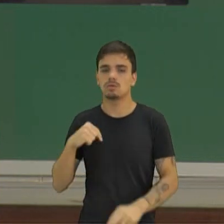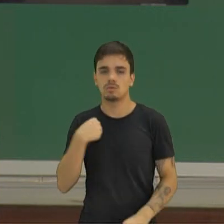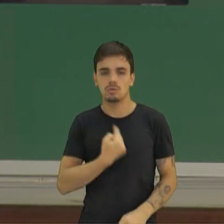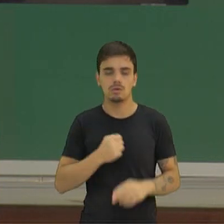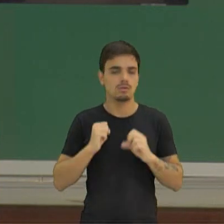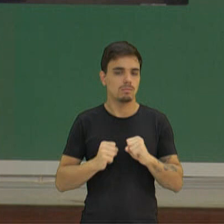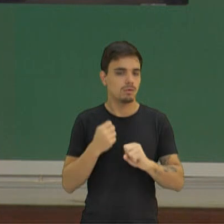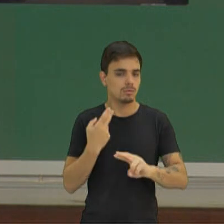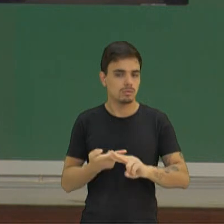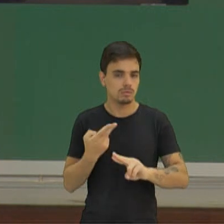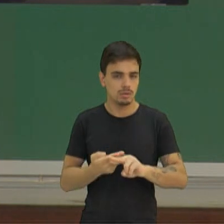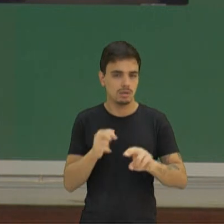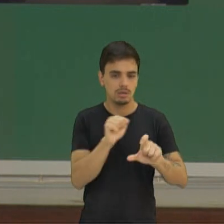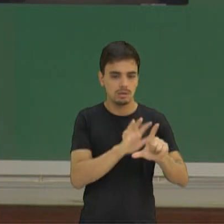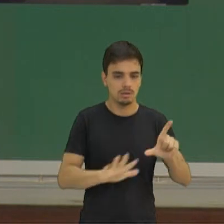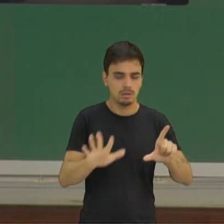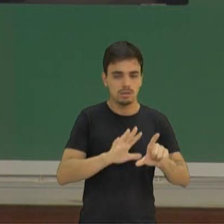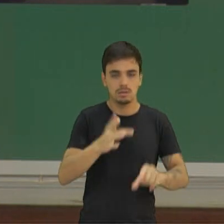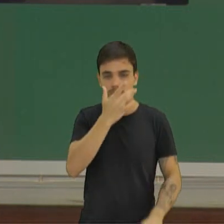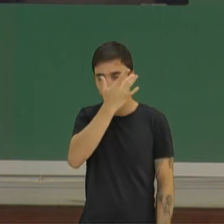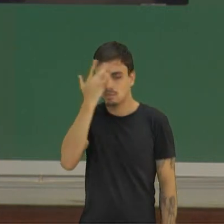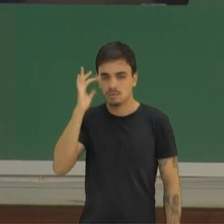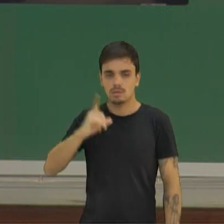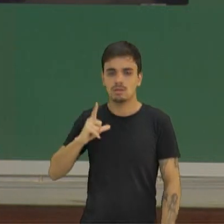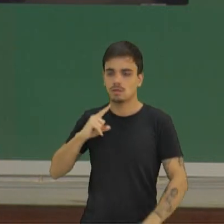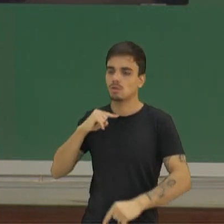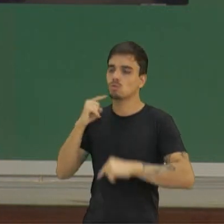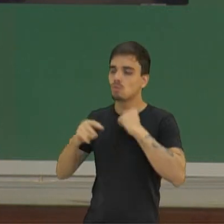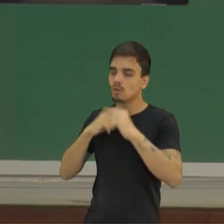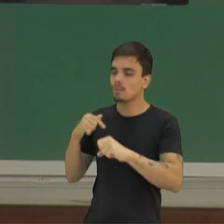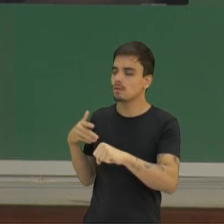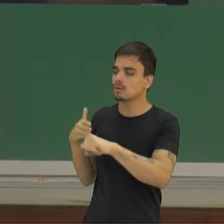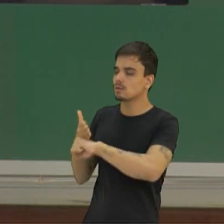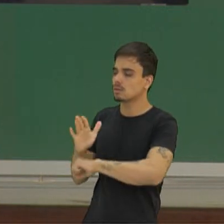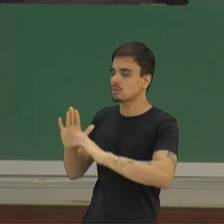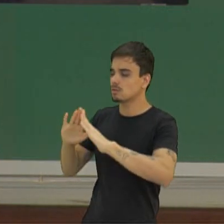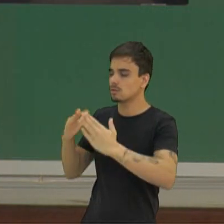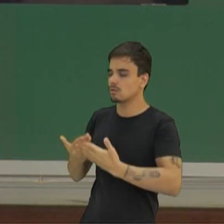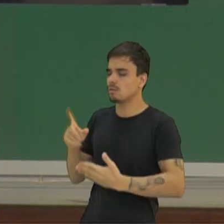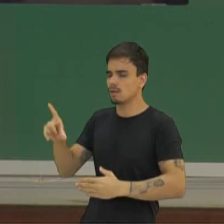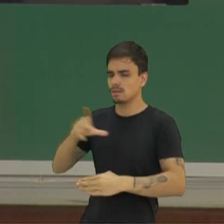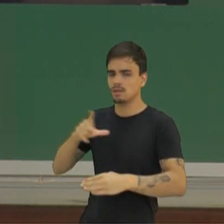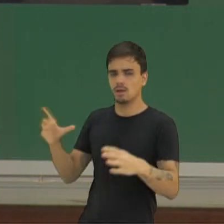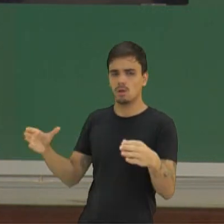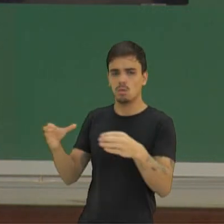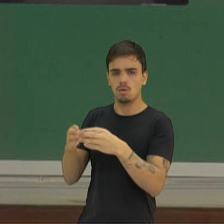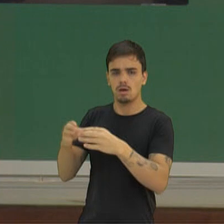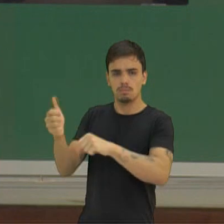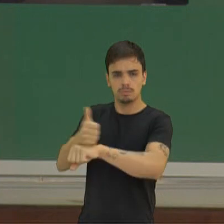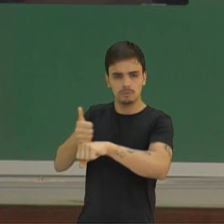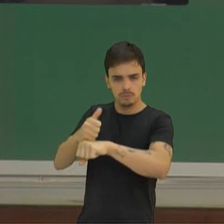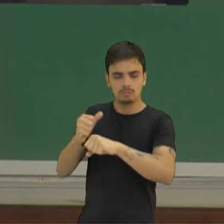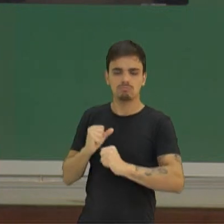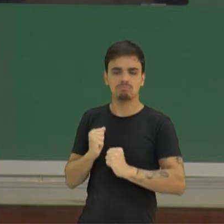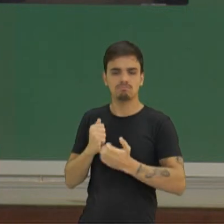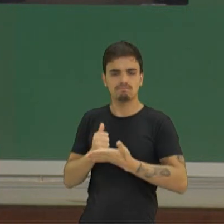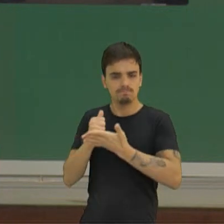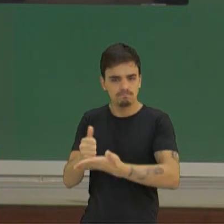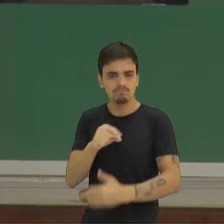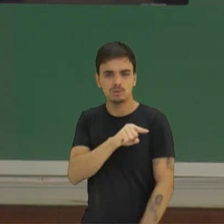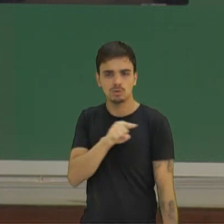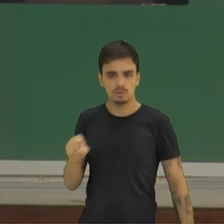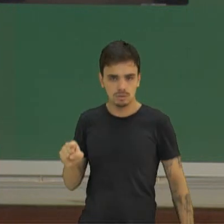utilizar esses aplicativos quem tiver dúvida pode até a sua escola lá tem uma equipe de profissionais que está